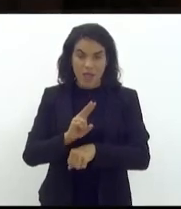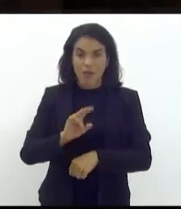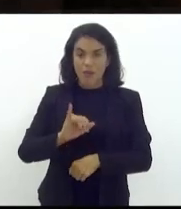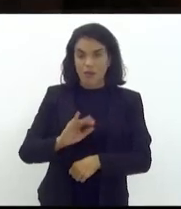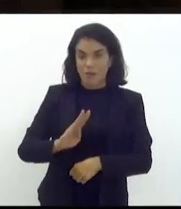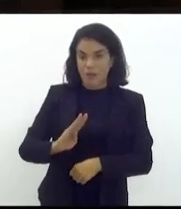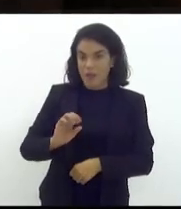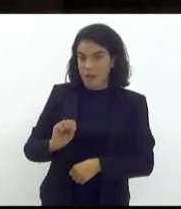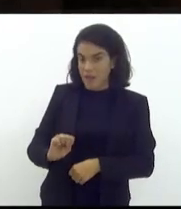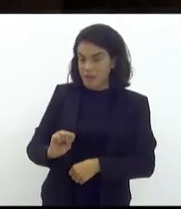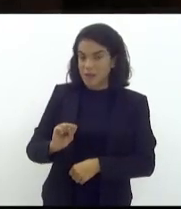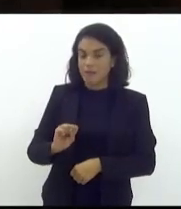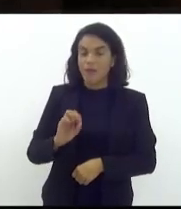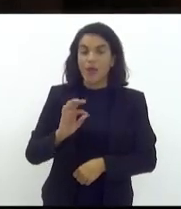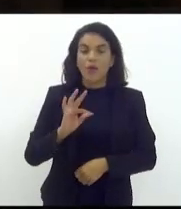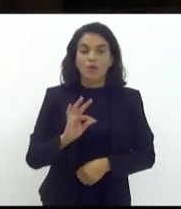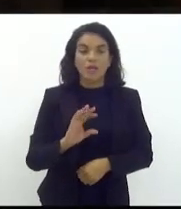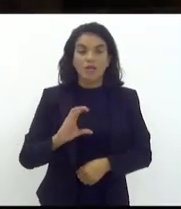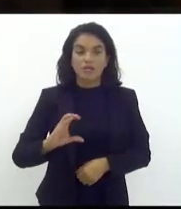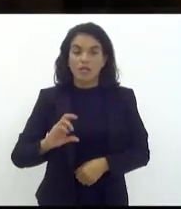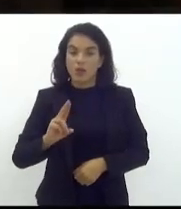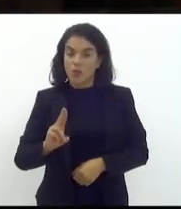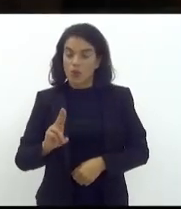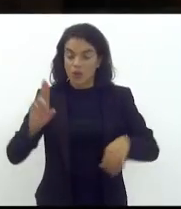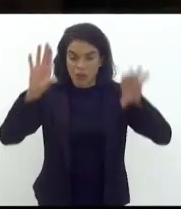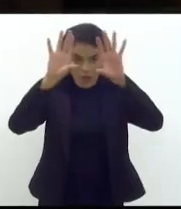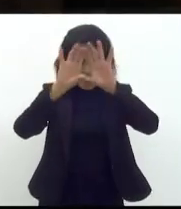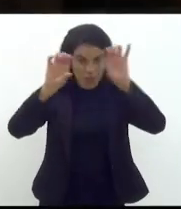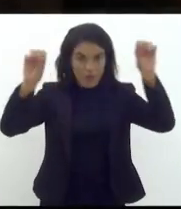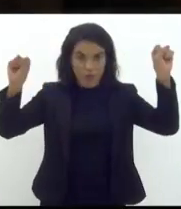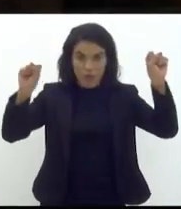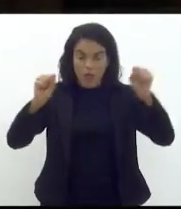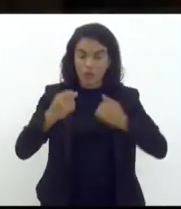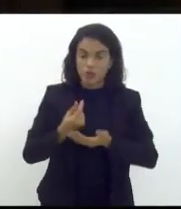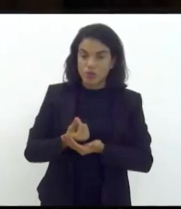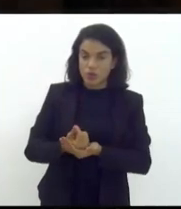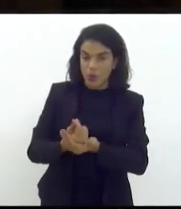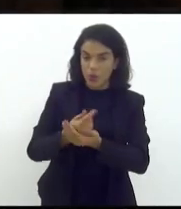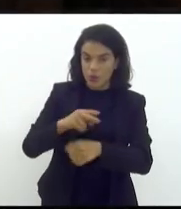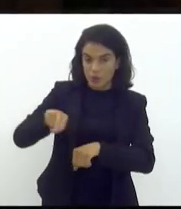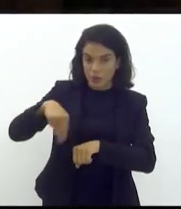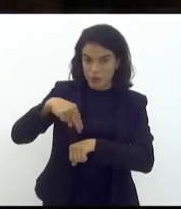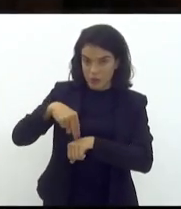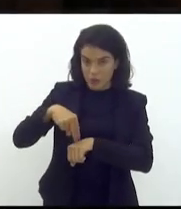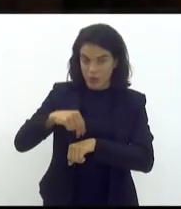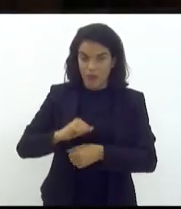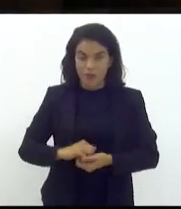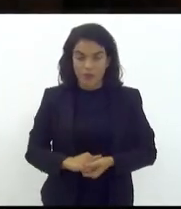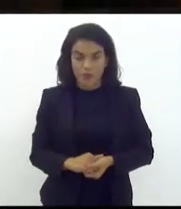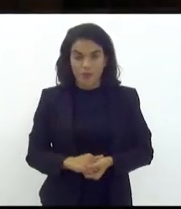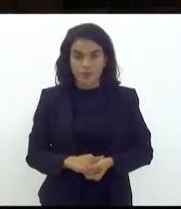ibs é o TCU Tribunal de Contas da União